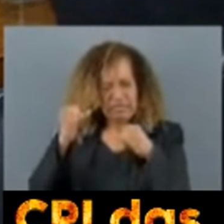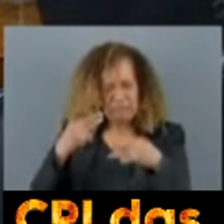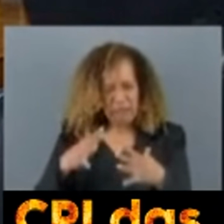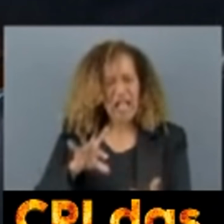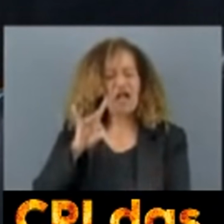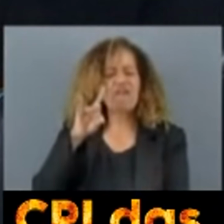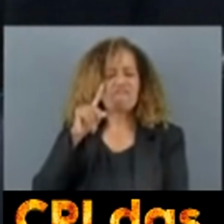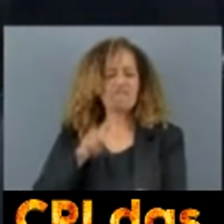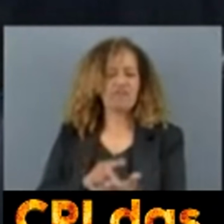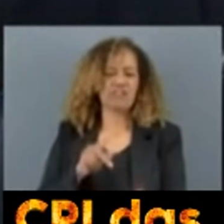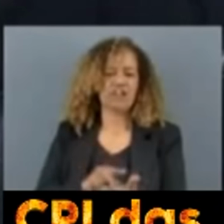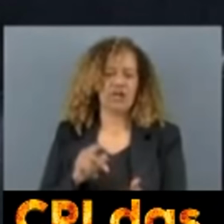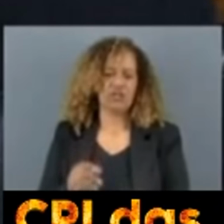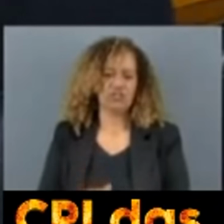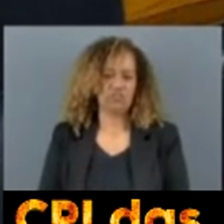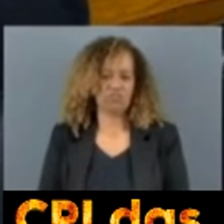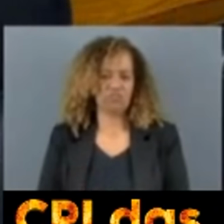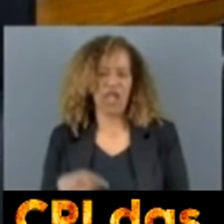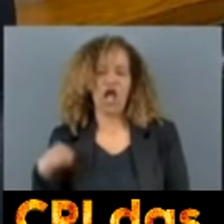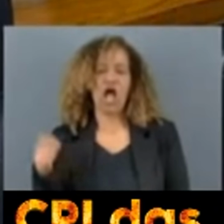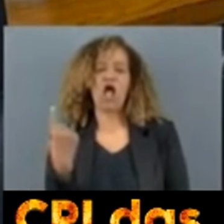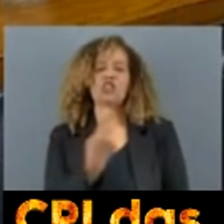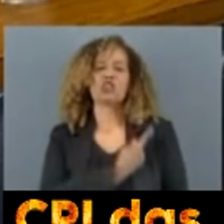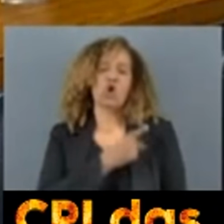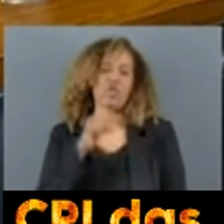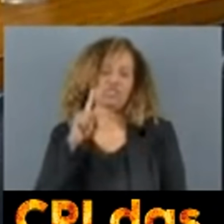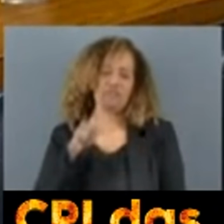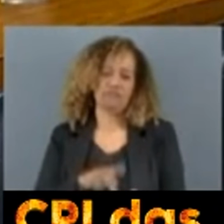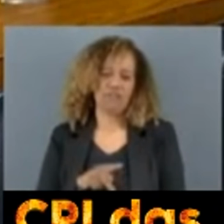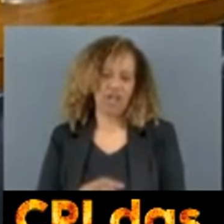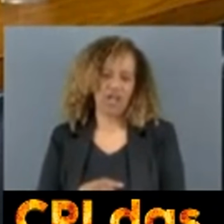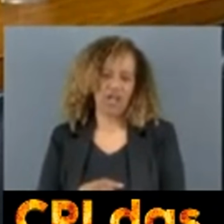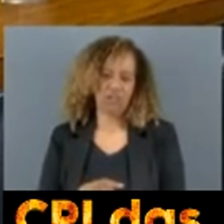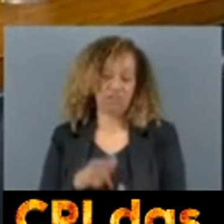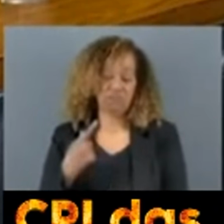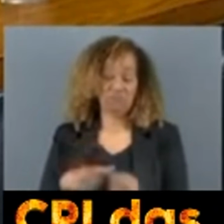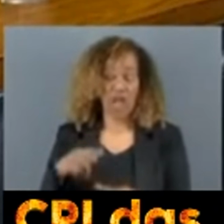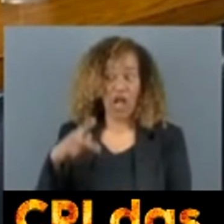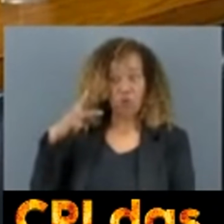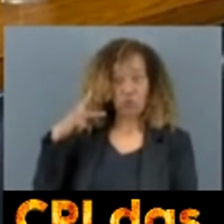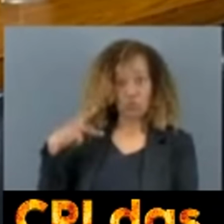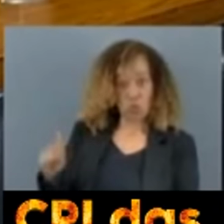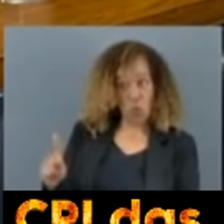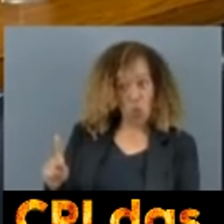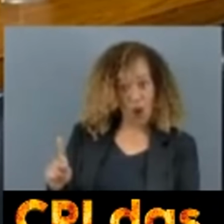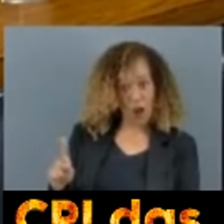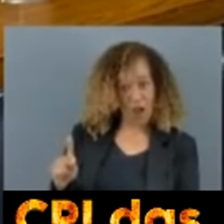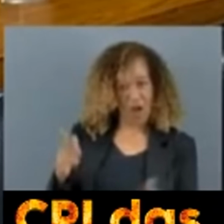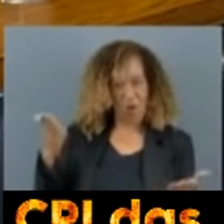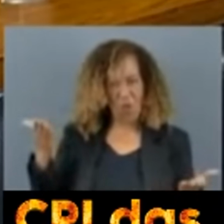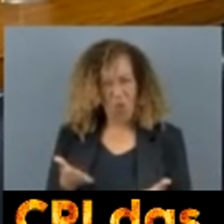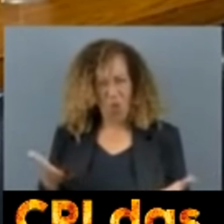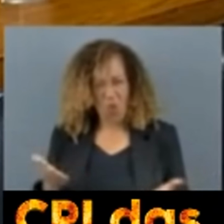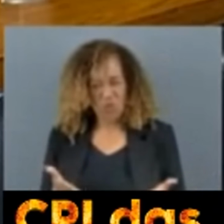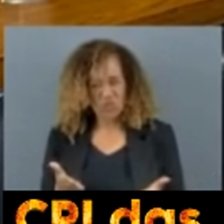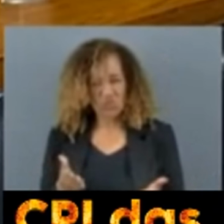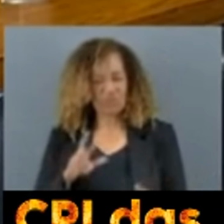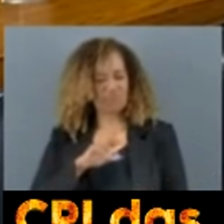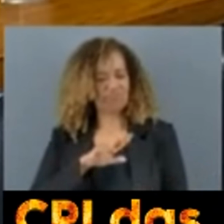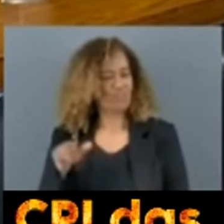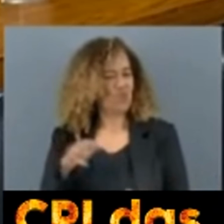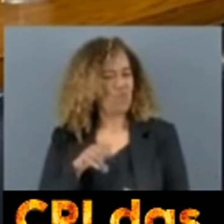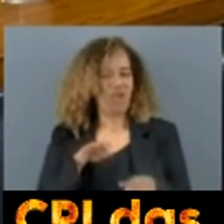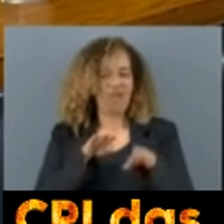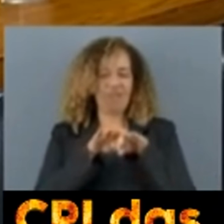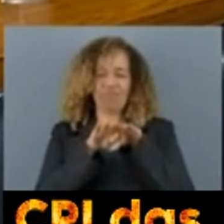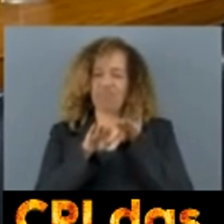a verdade. A nossa verdade. Porque a sua verdade hoje não é igual à